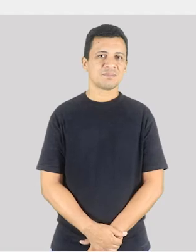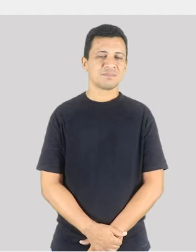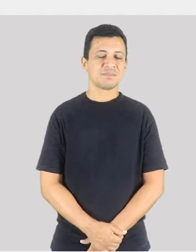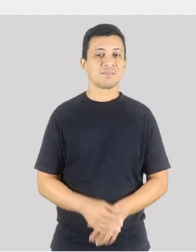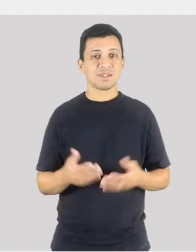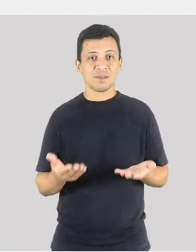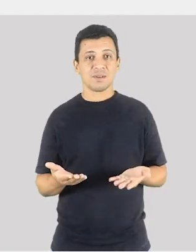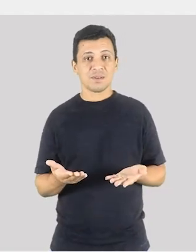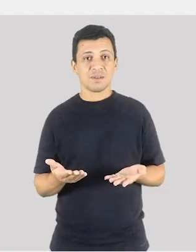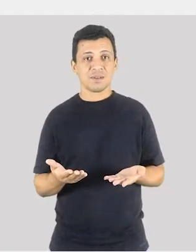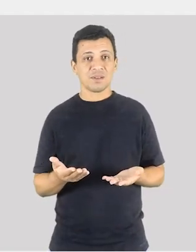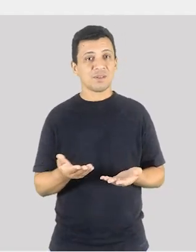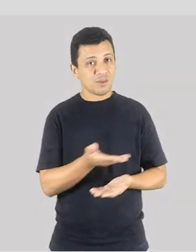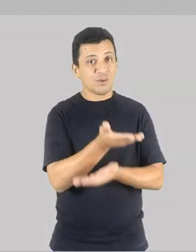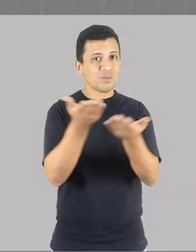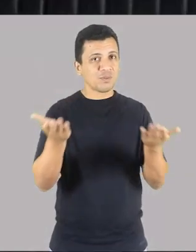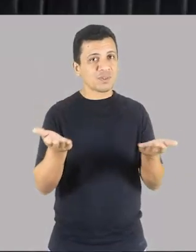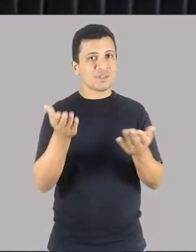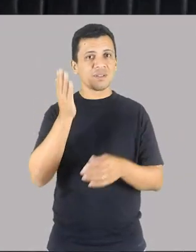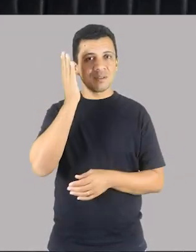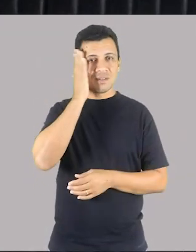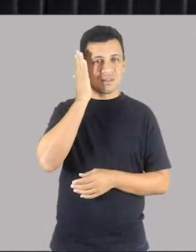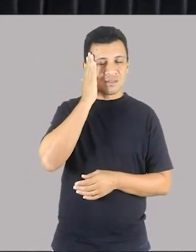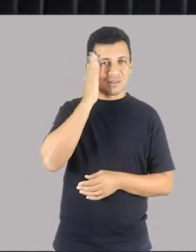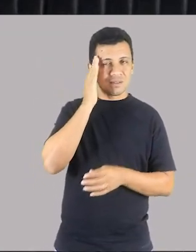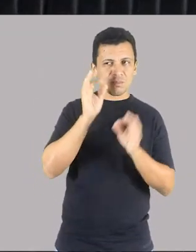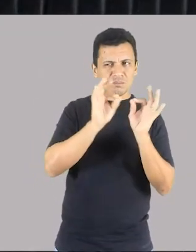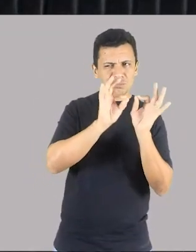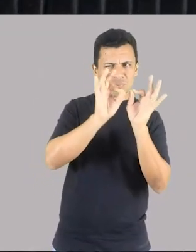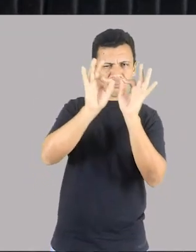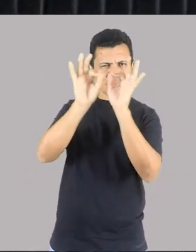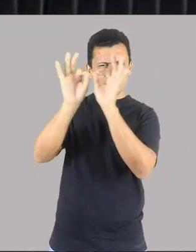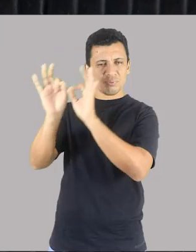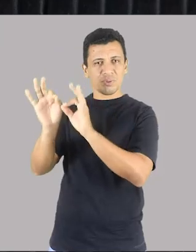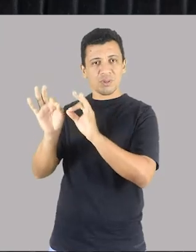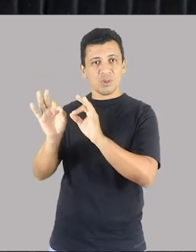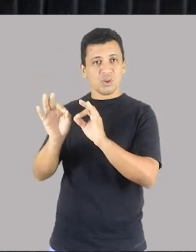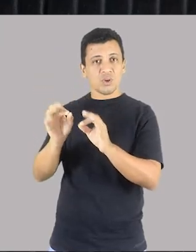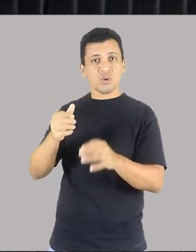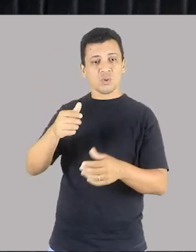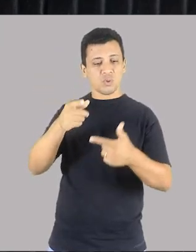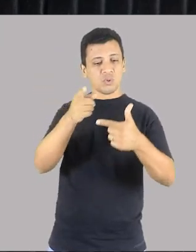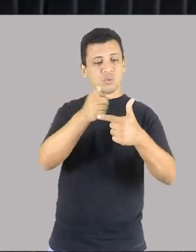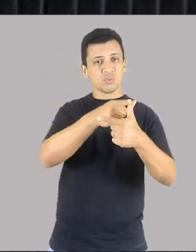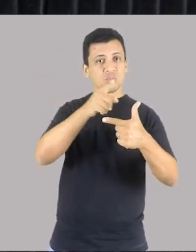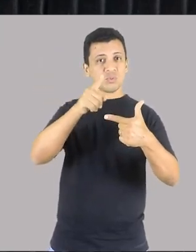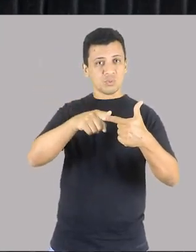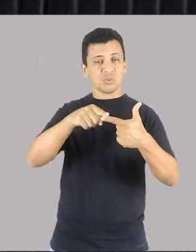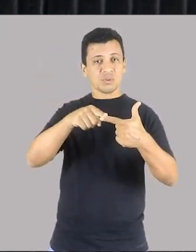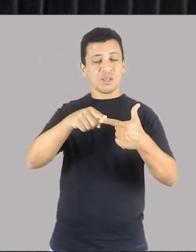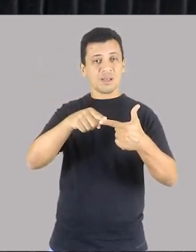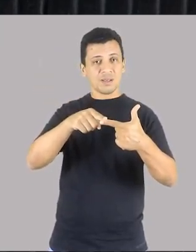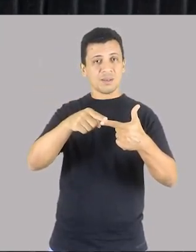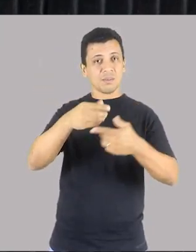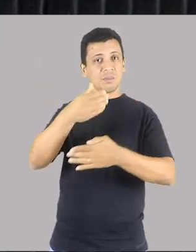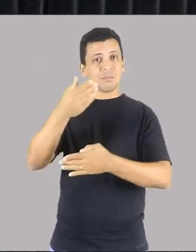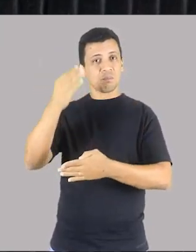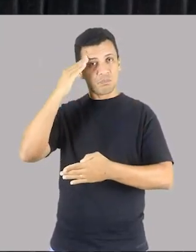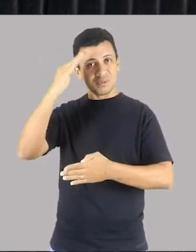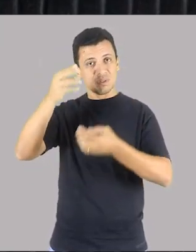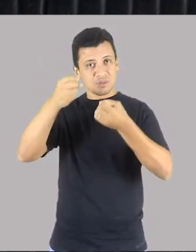ou seja, o princípio em que não há necessidade de impulso de terceiro para que a atuação da